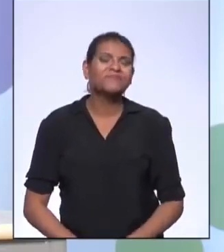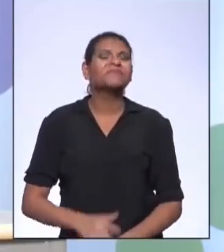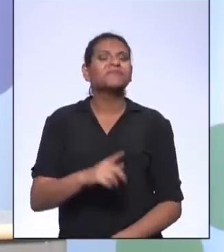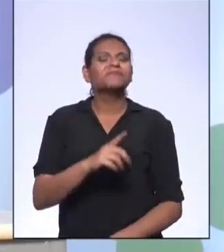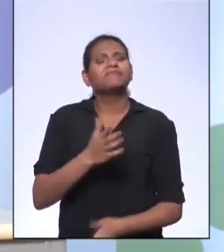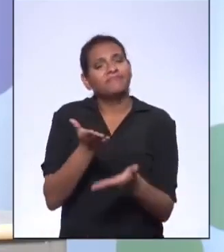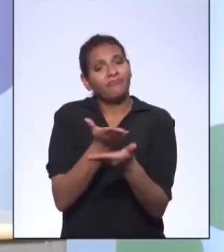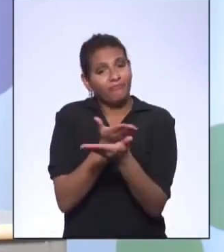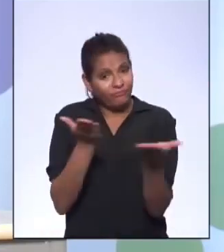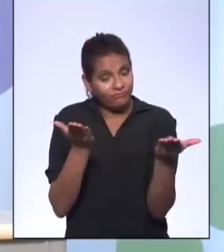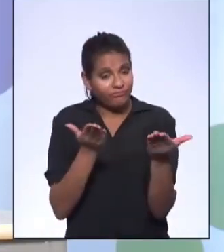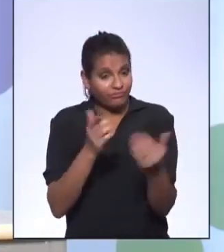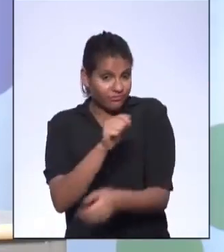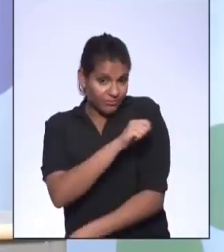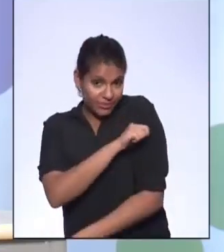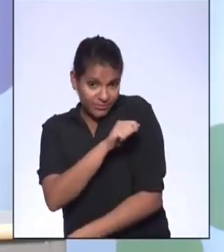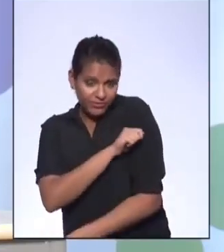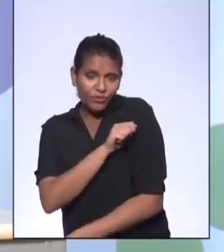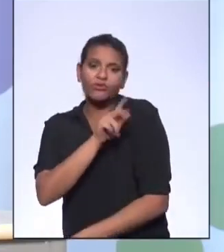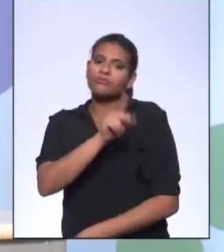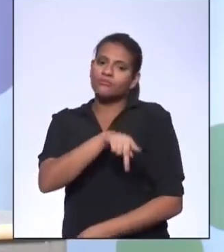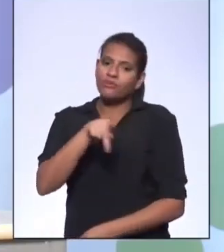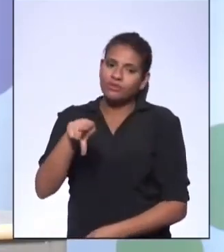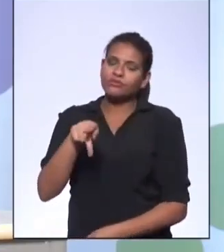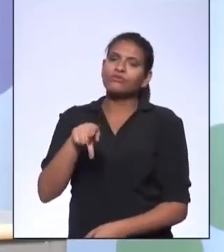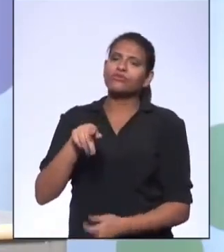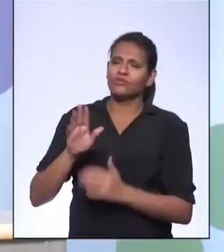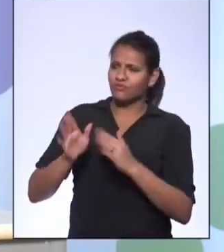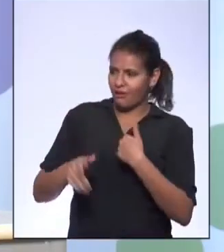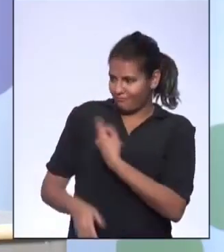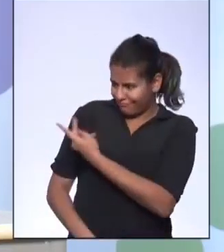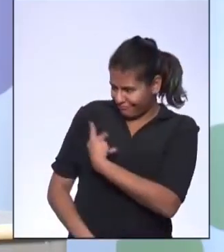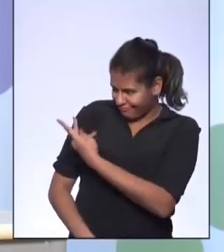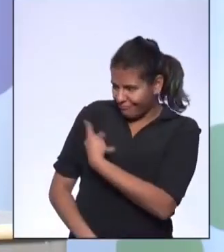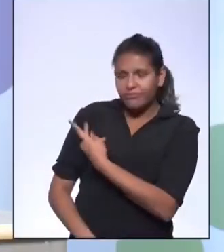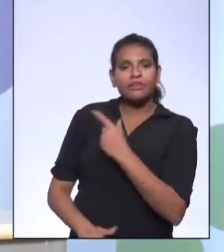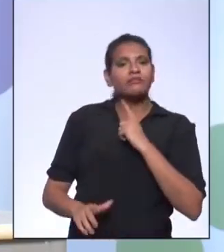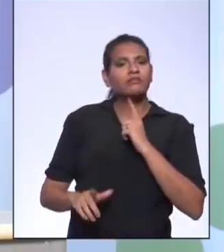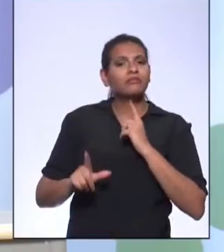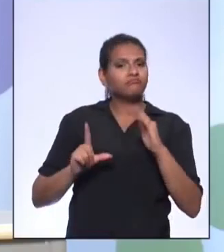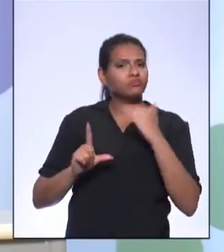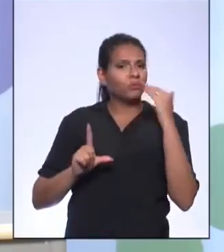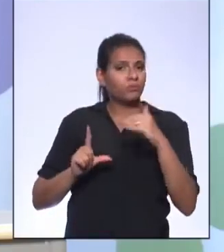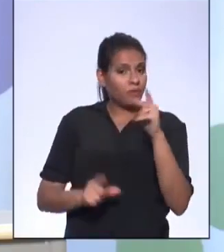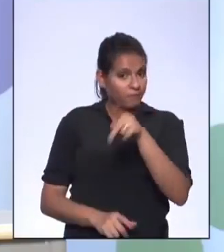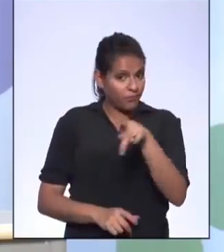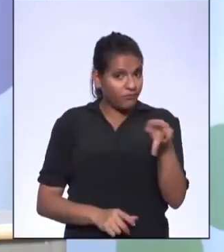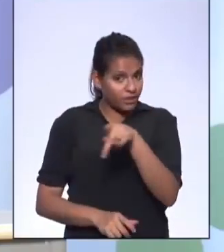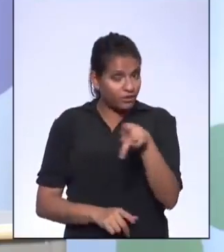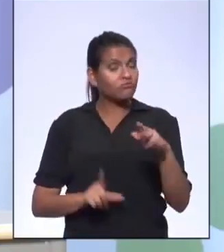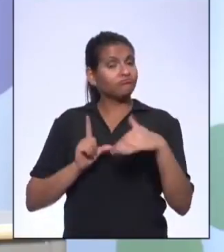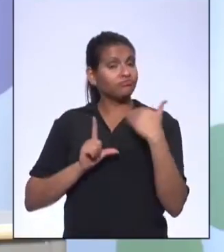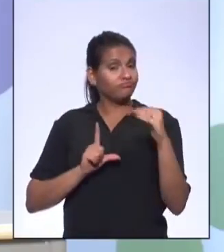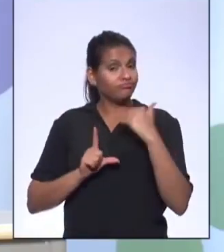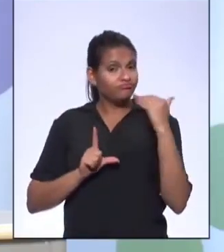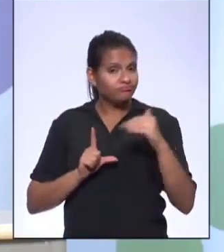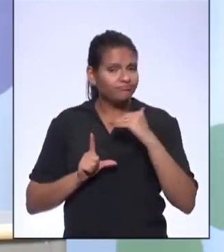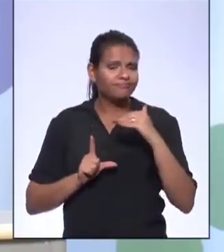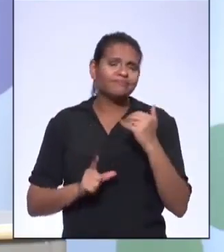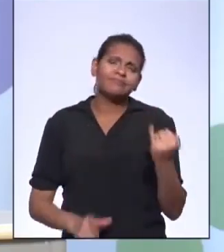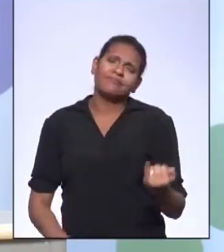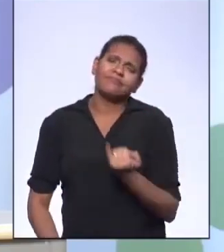de alunos, etc., eu tenho recebido, eu e a Fabinho, algumas mensagens de professores, colegas, que são muito